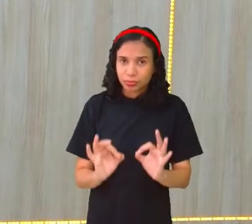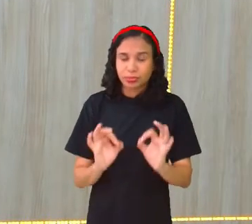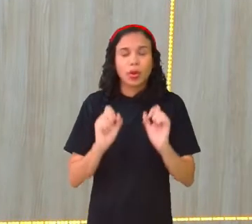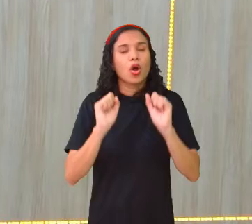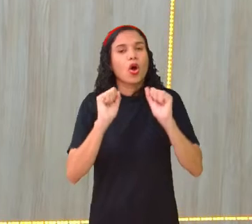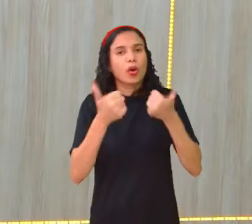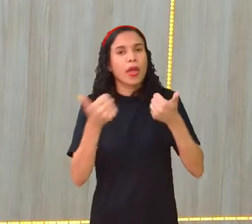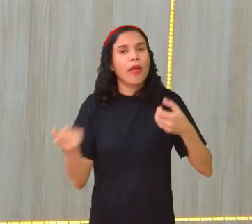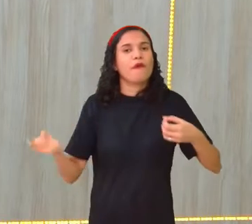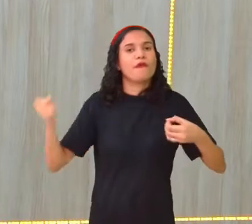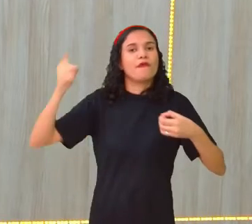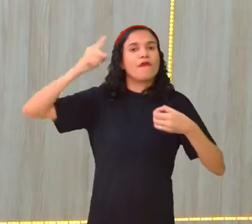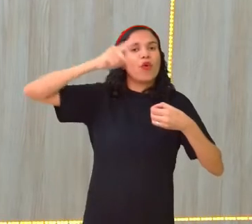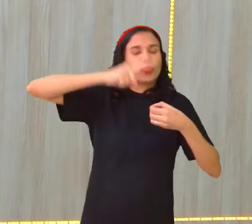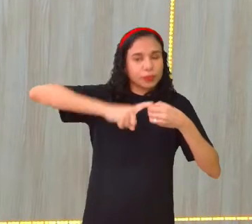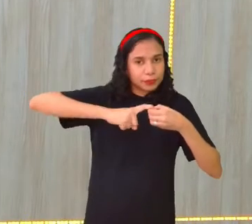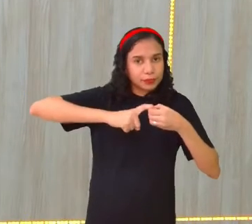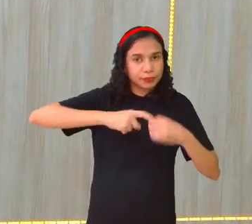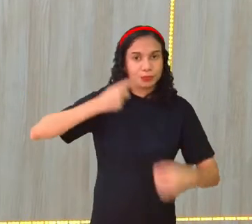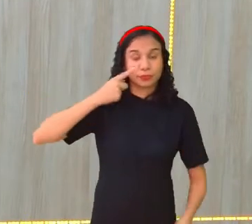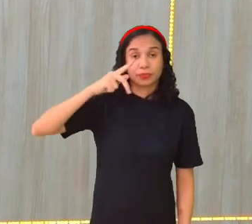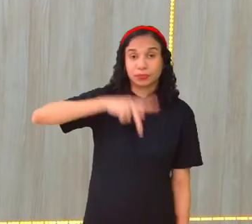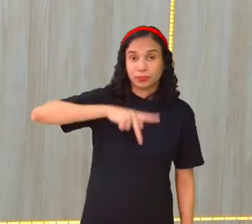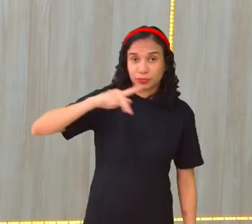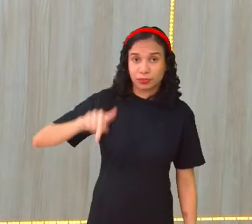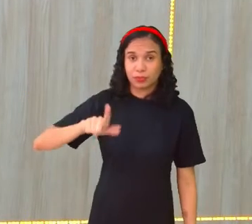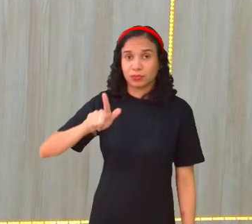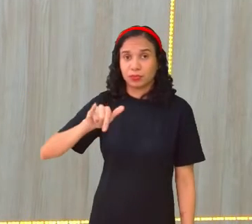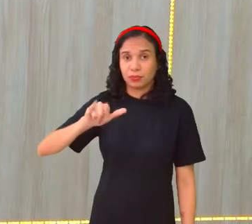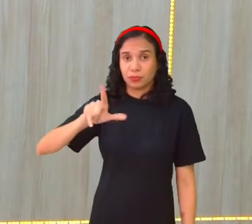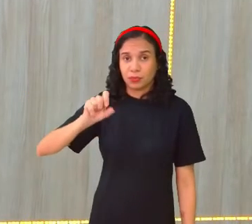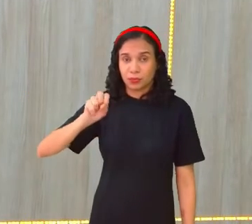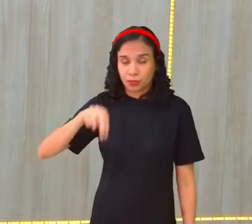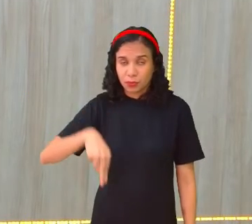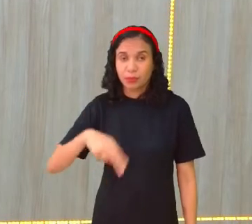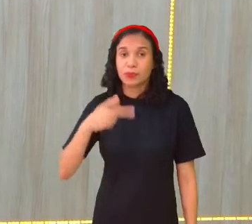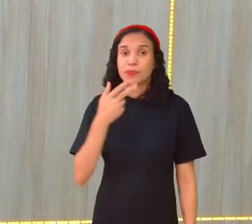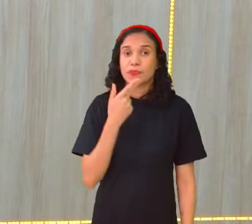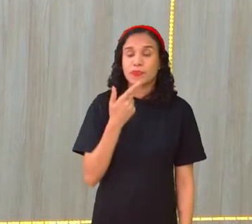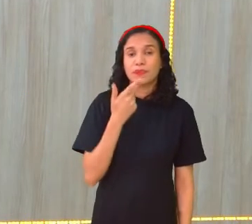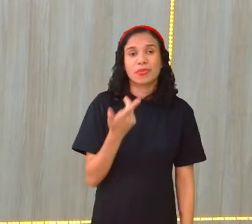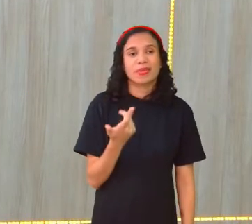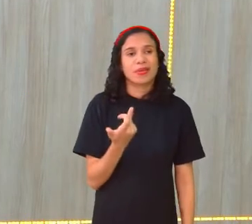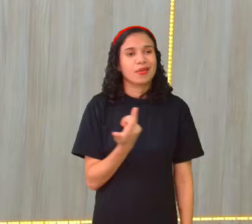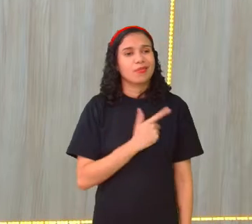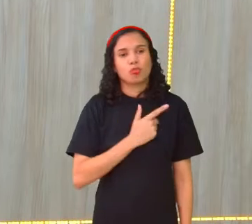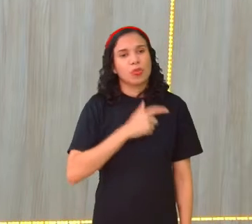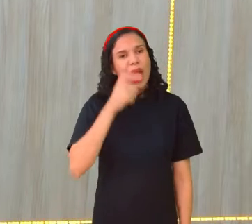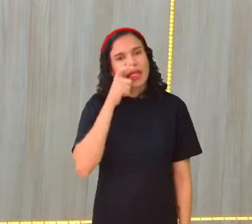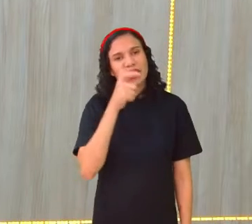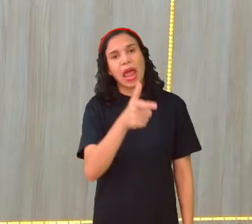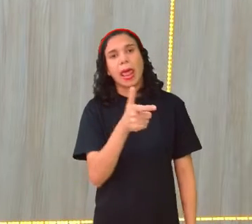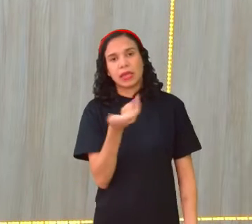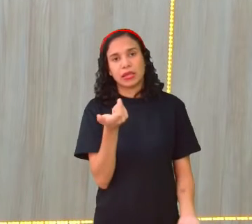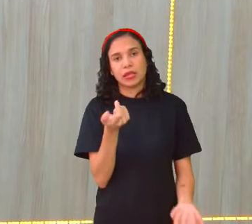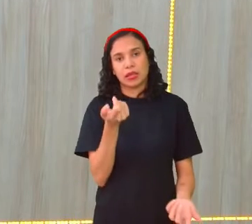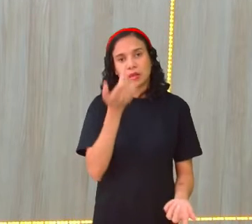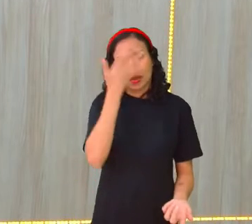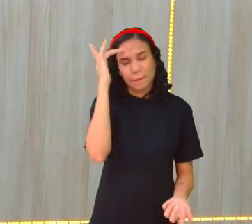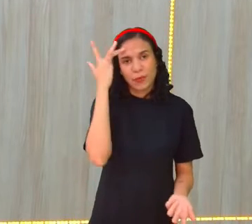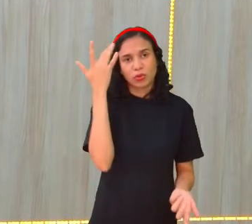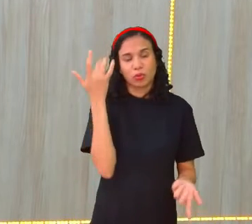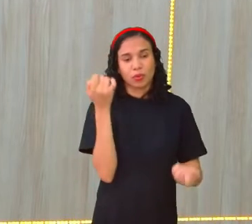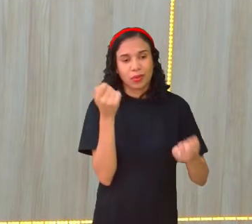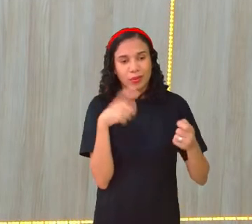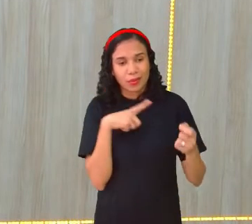bom, voltando aqui, né? Como o professor Gilson mesmo estava colocando, não havia interesse dessa elite